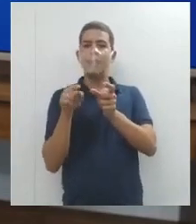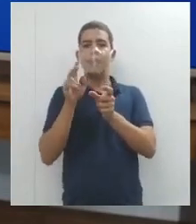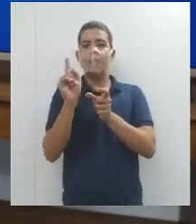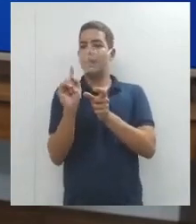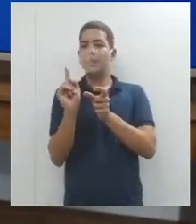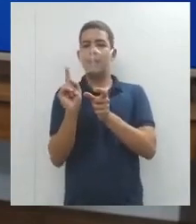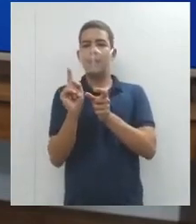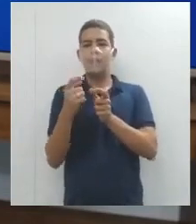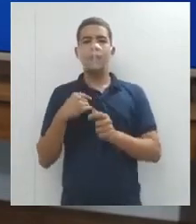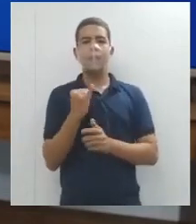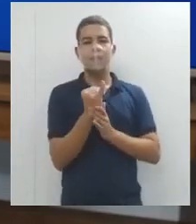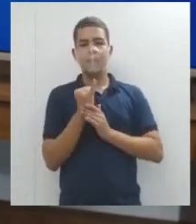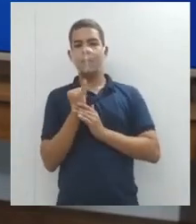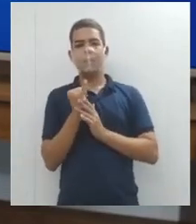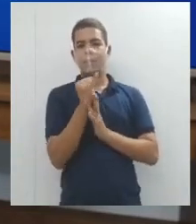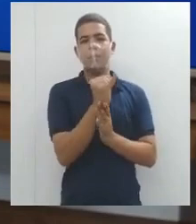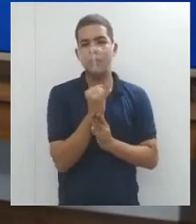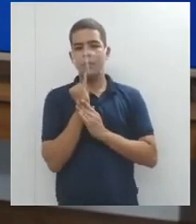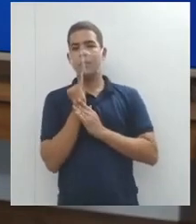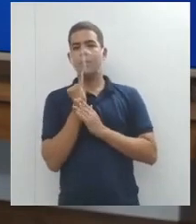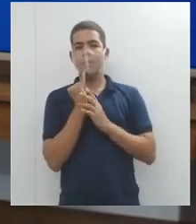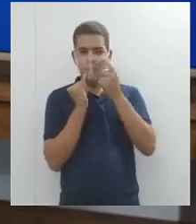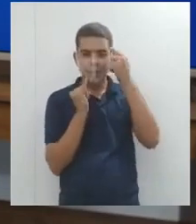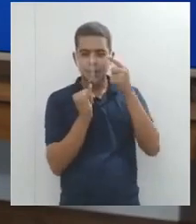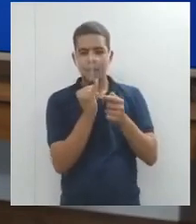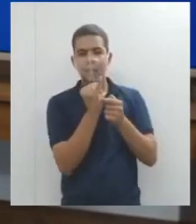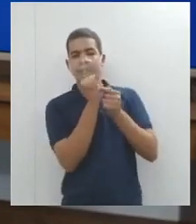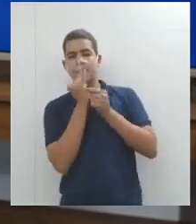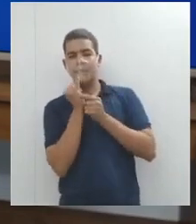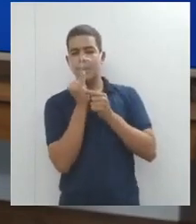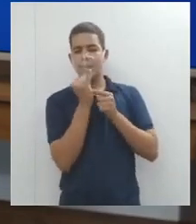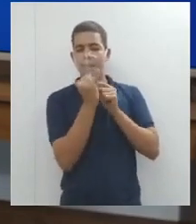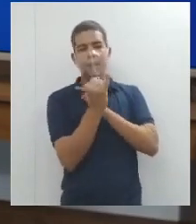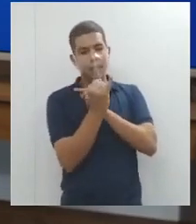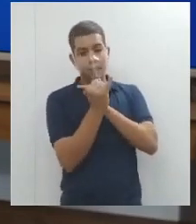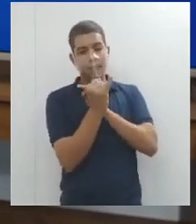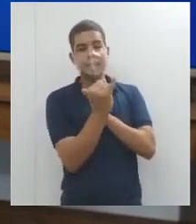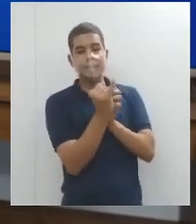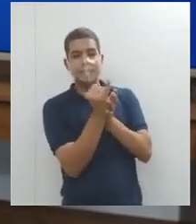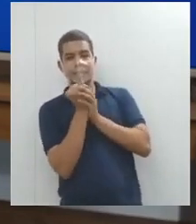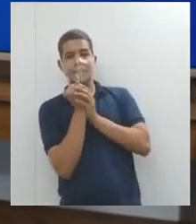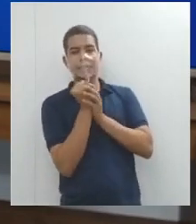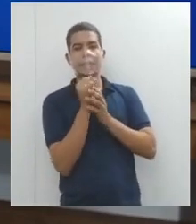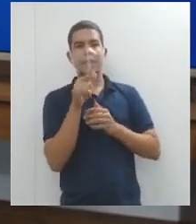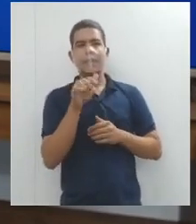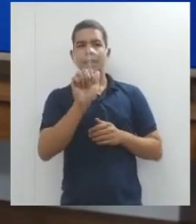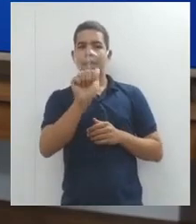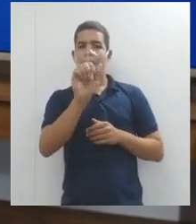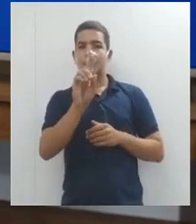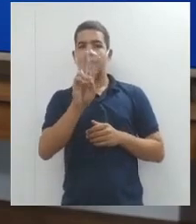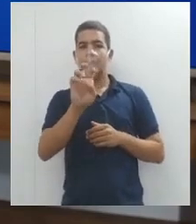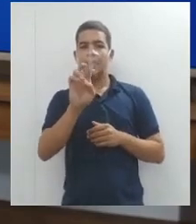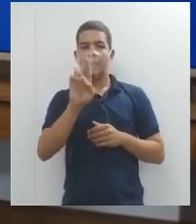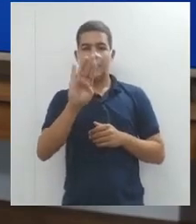dizer, não é para praticar essa ação, tá? Então, isso é um advérbio. Não está vindo